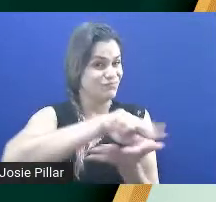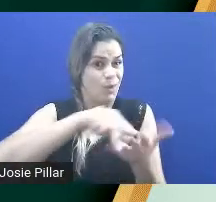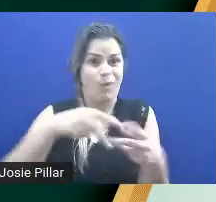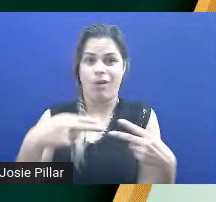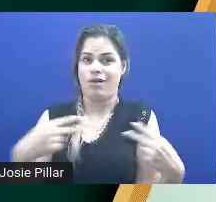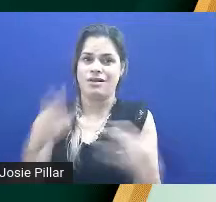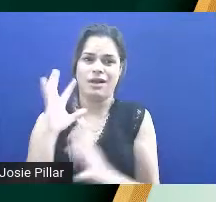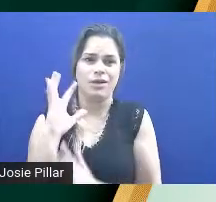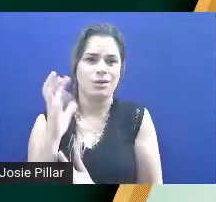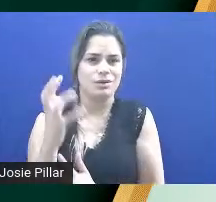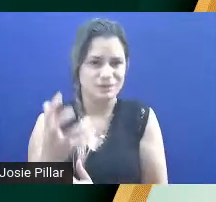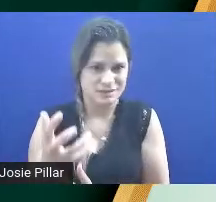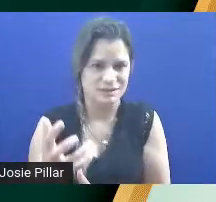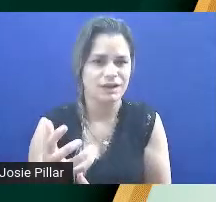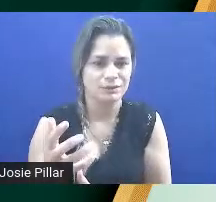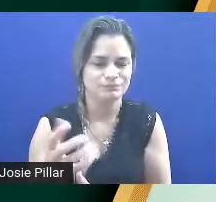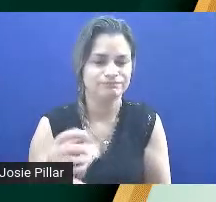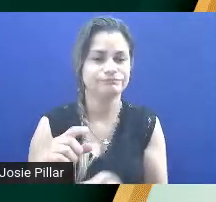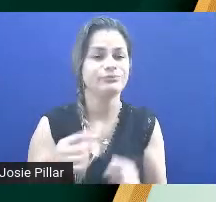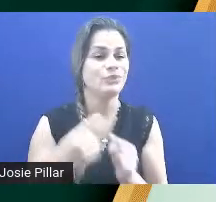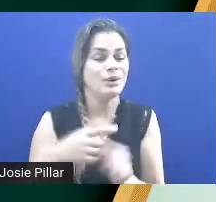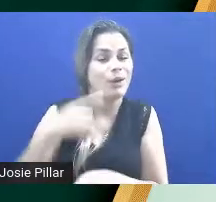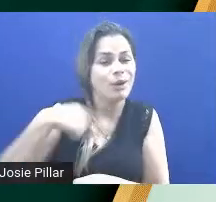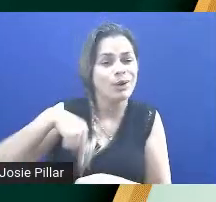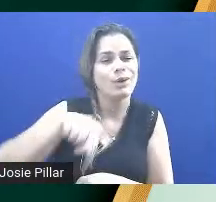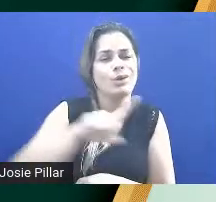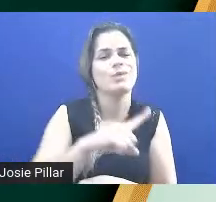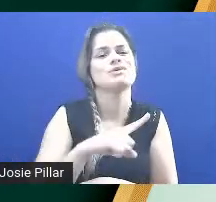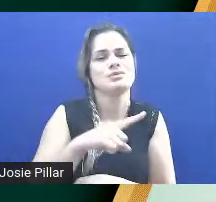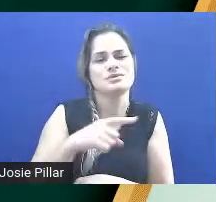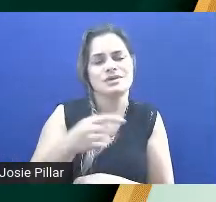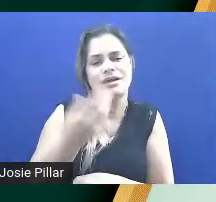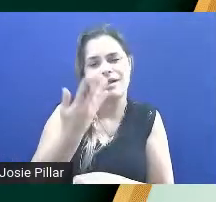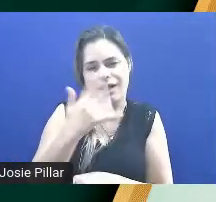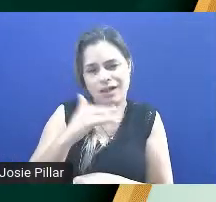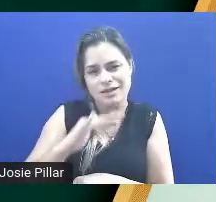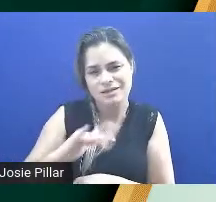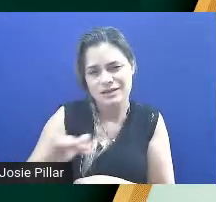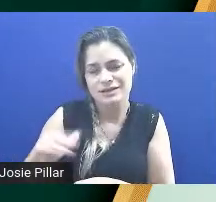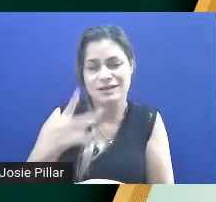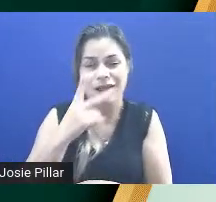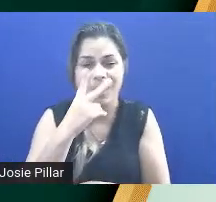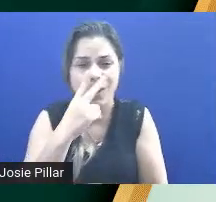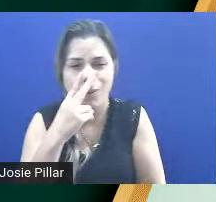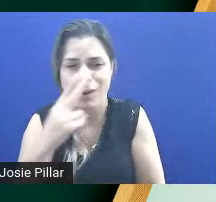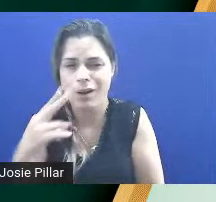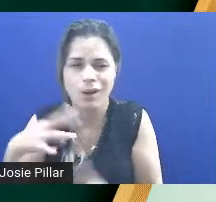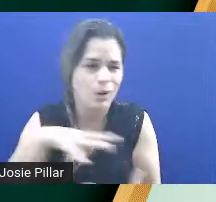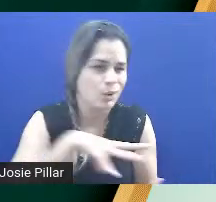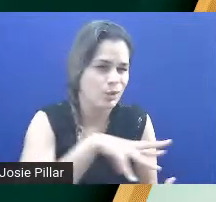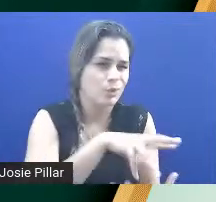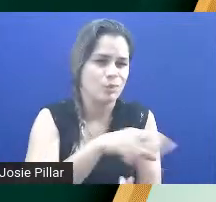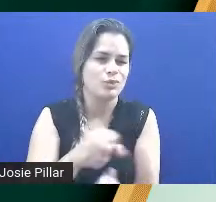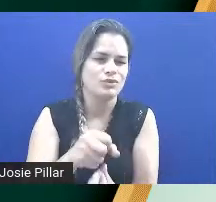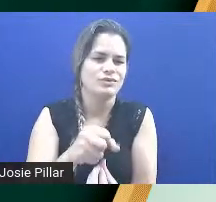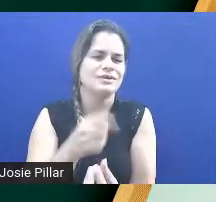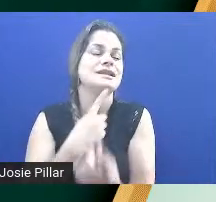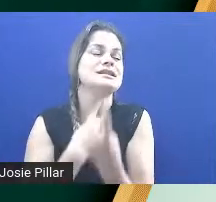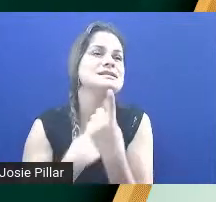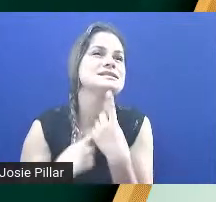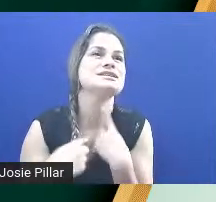de clichê, nós somos as crianças que, como quase todas no mundo, um dia quiseram ser médicos e